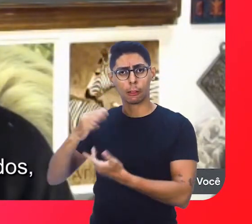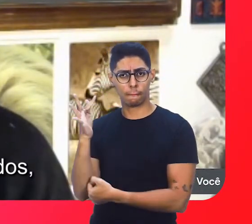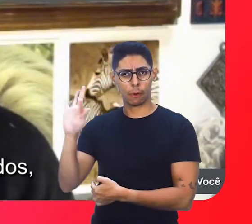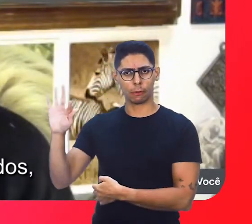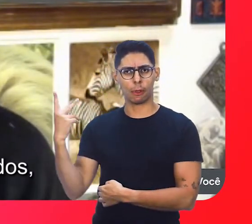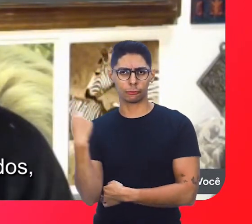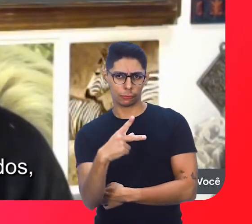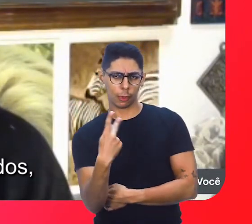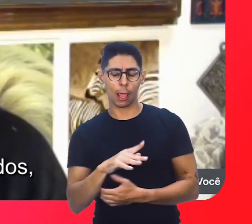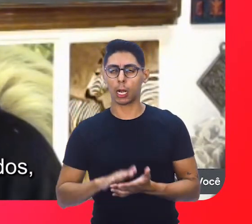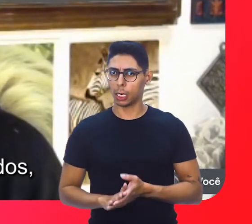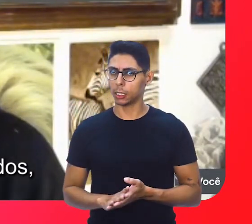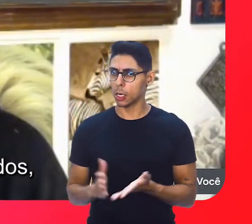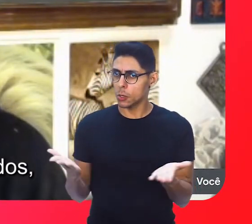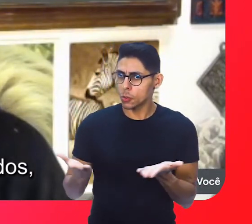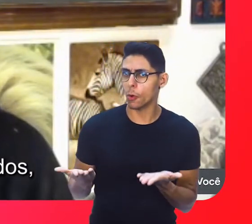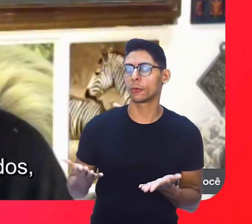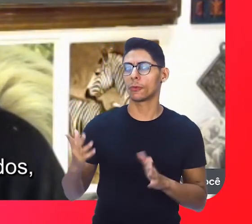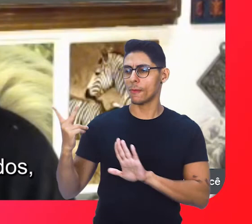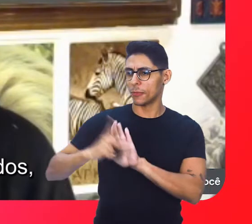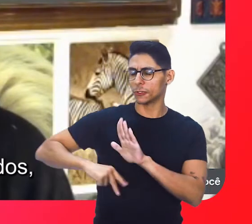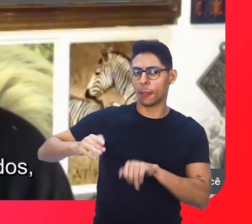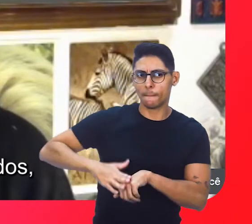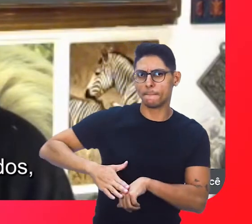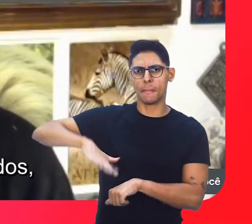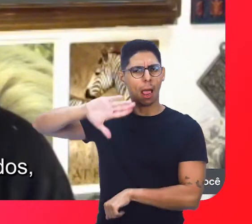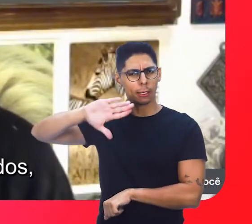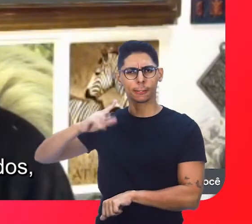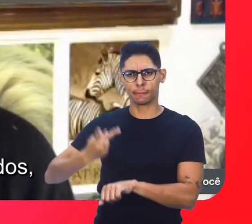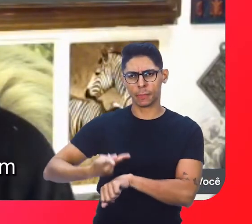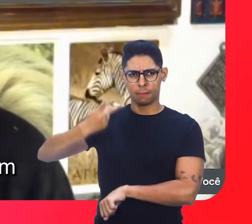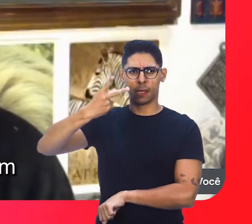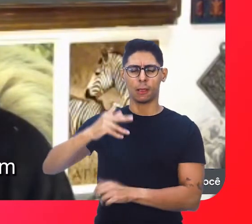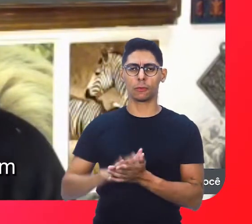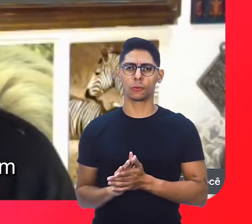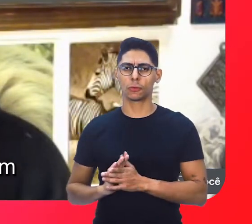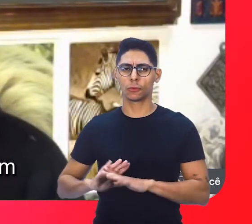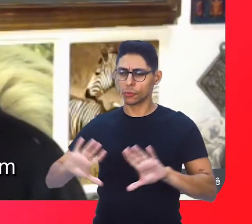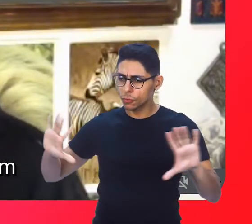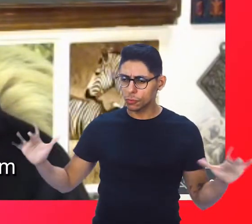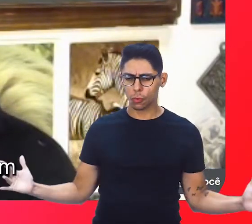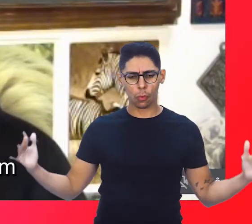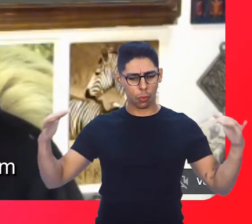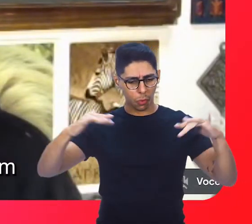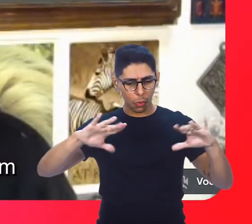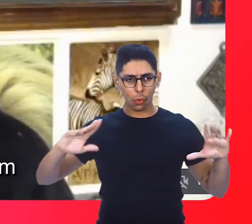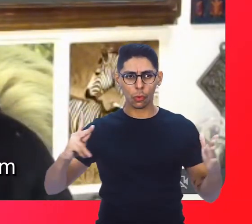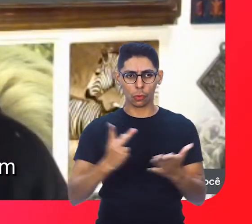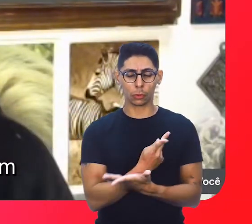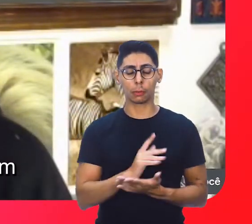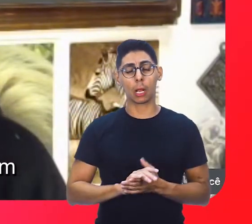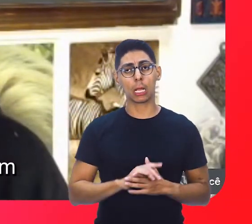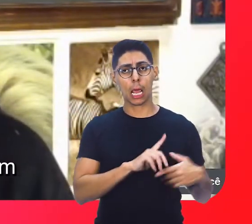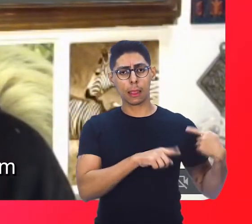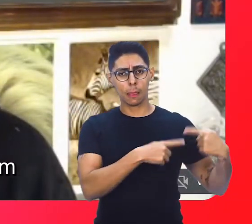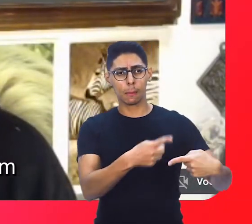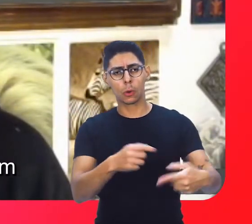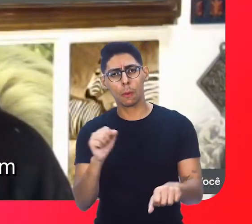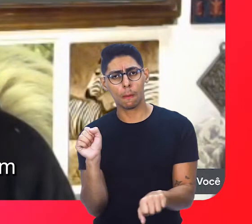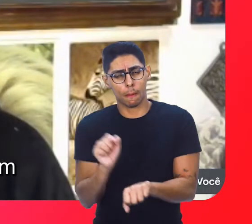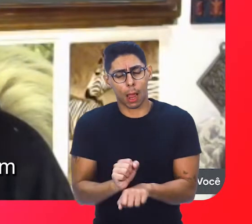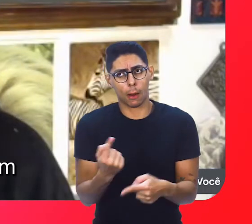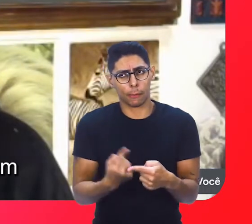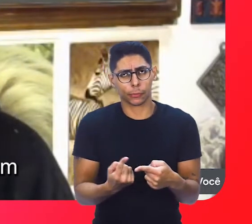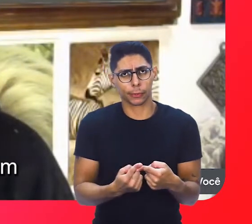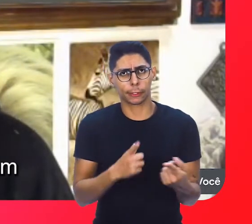dos nossos projetos mais premiados. Os encontros da mídia legal, nós fizemos 7, mas eles pararam porque houve